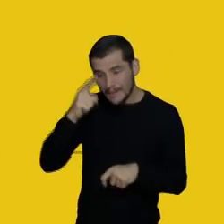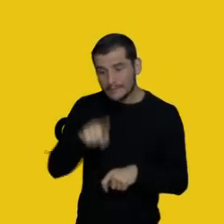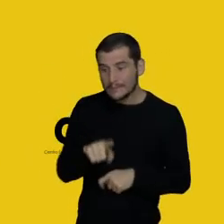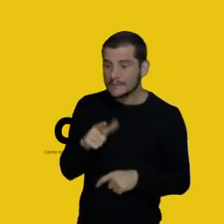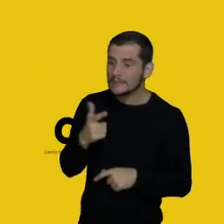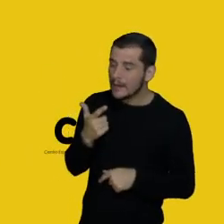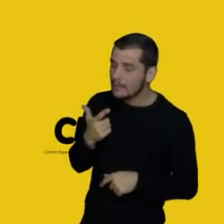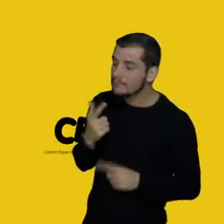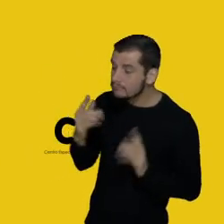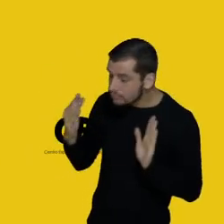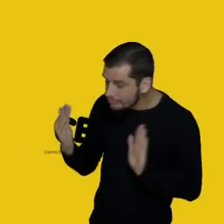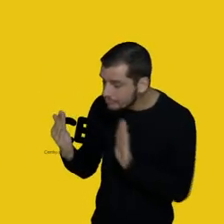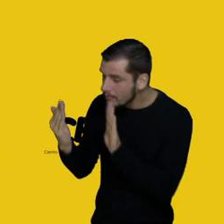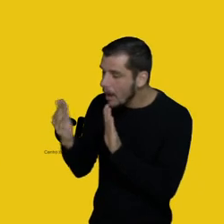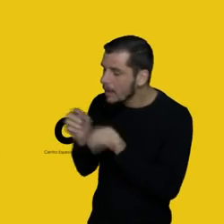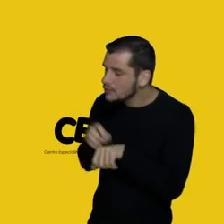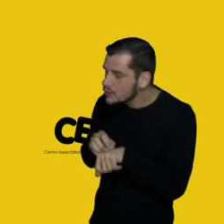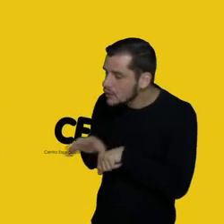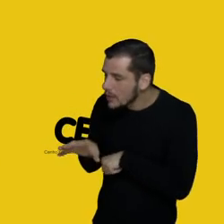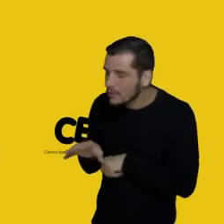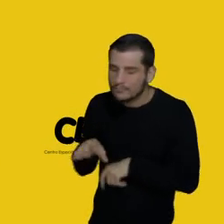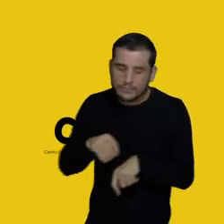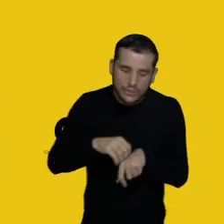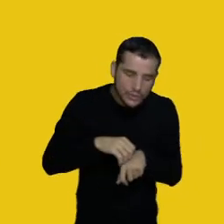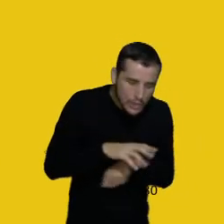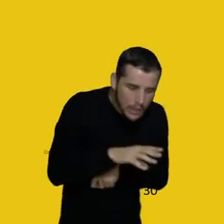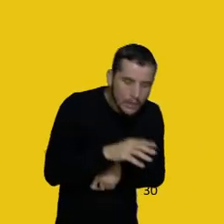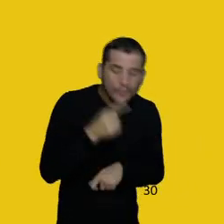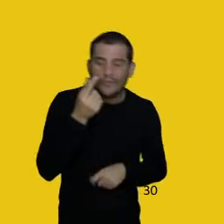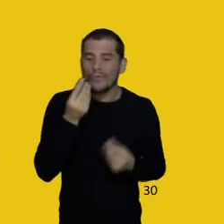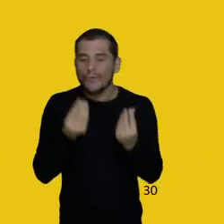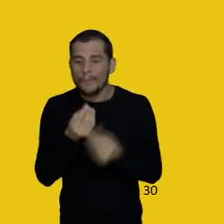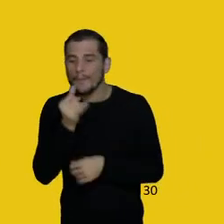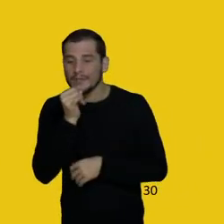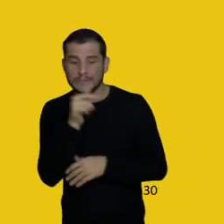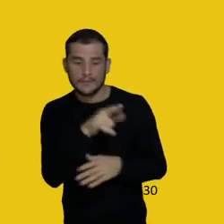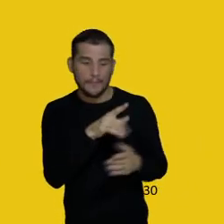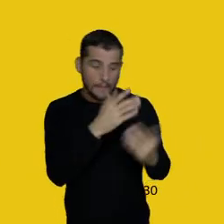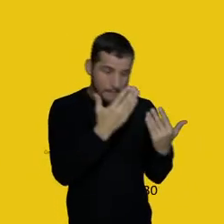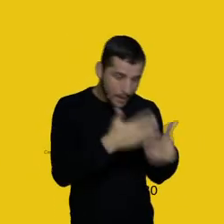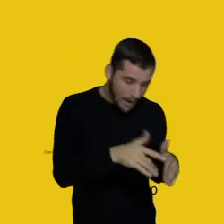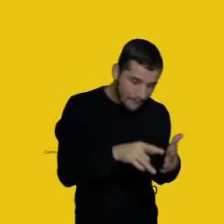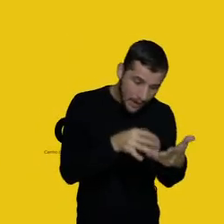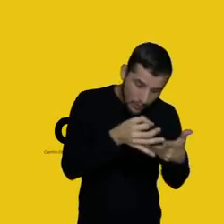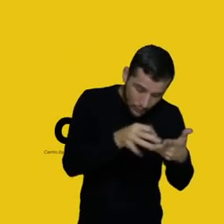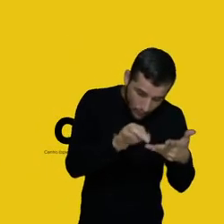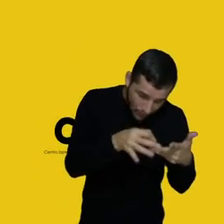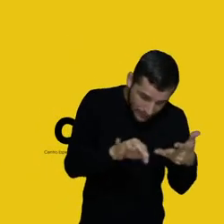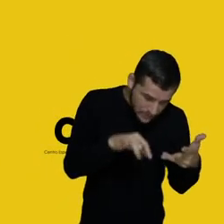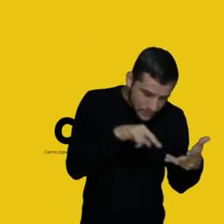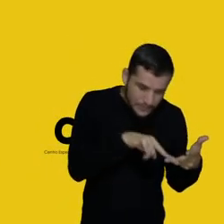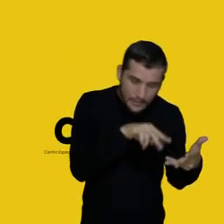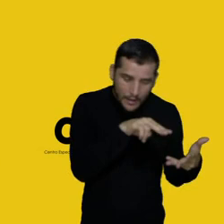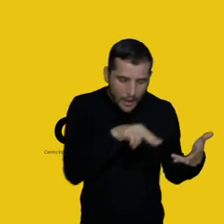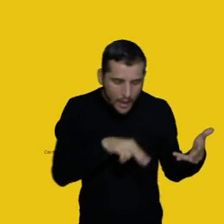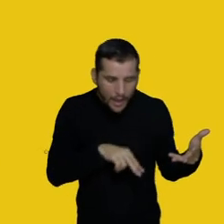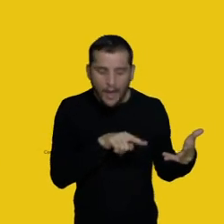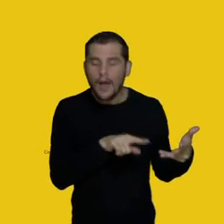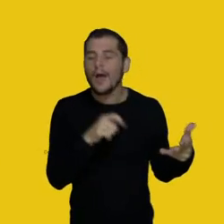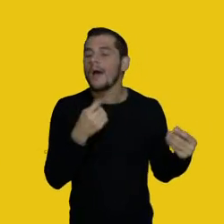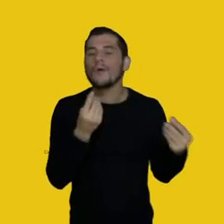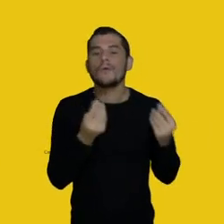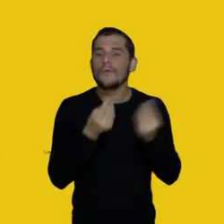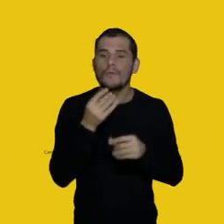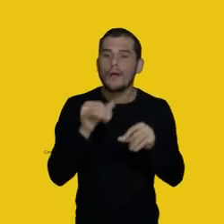todas essas dicas paraos professores né Na hora de corrigir que que eles podem ajudar né porque para eles é terrível